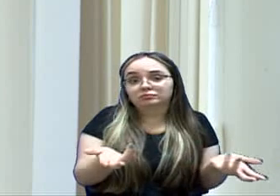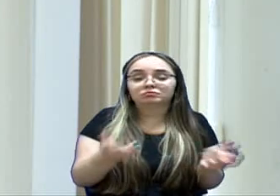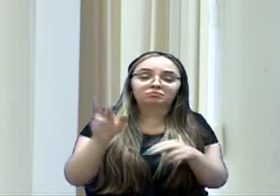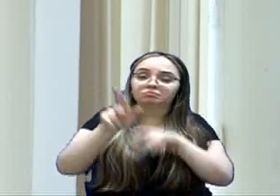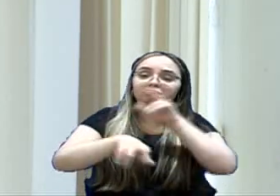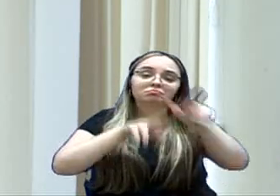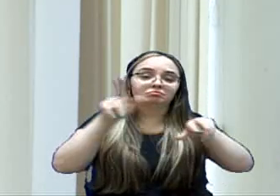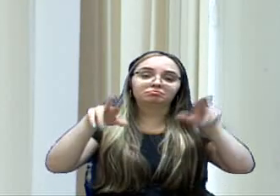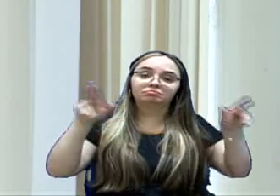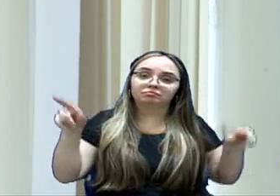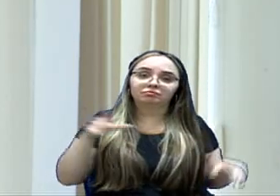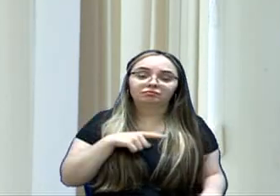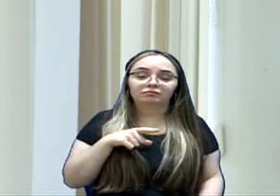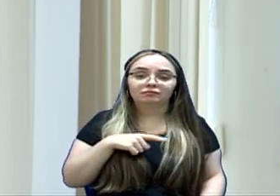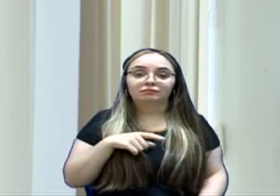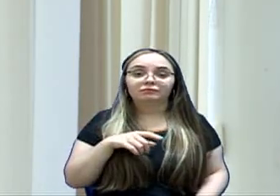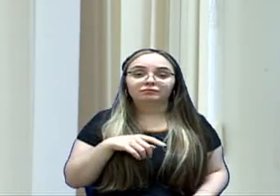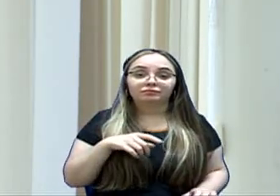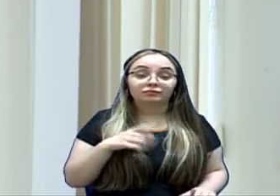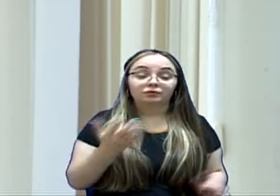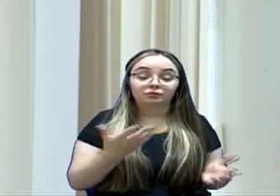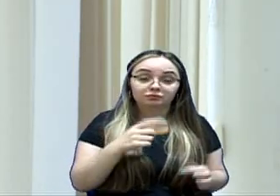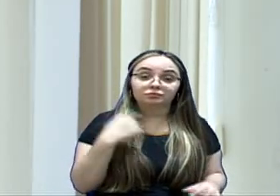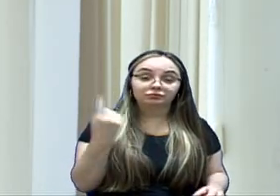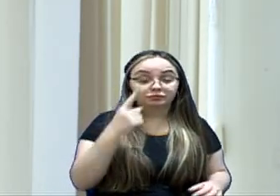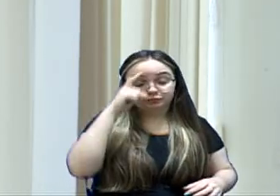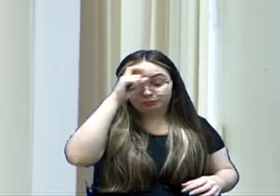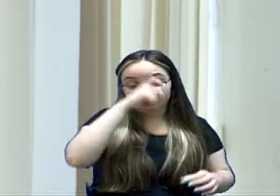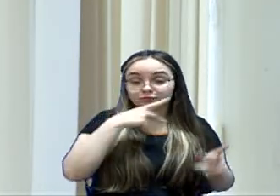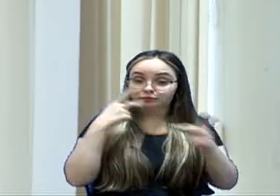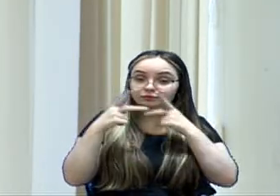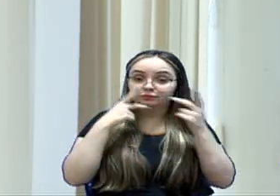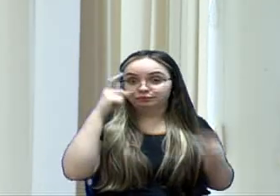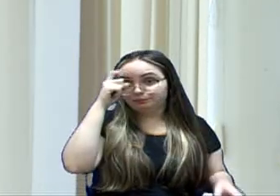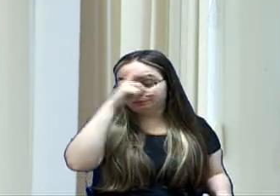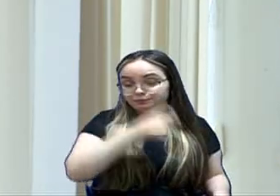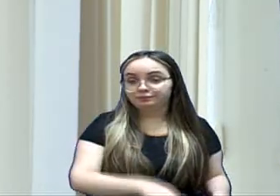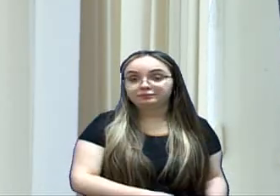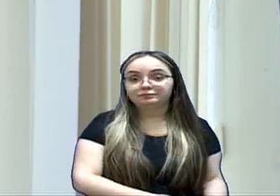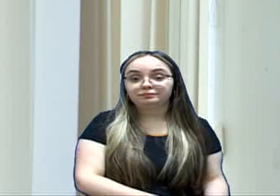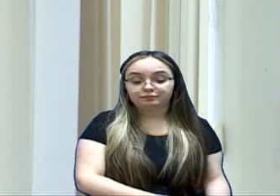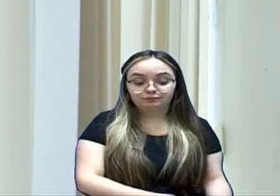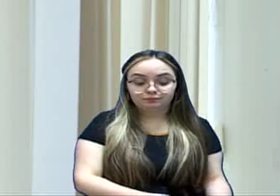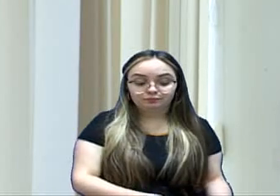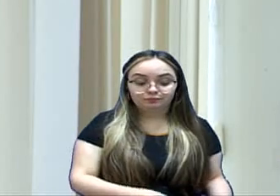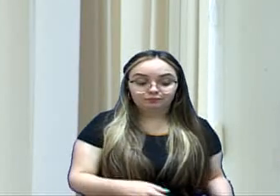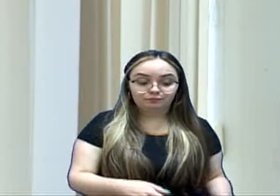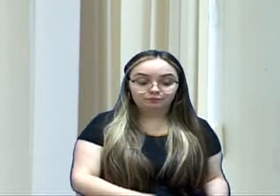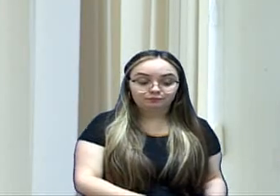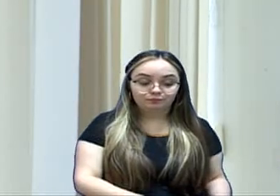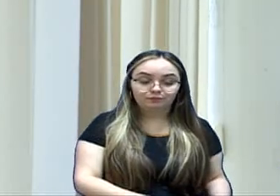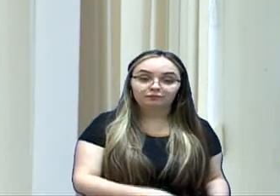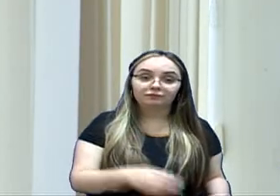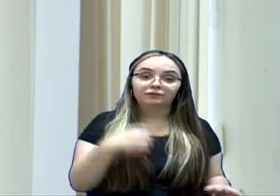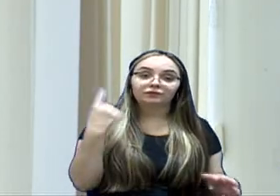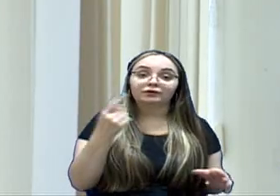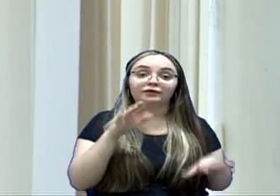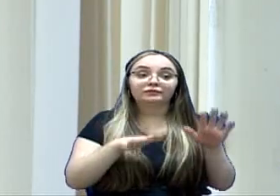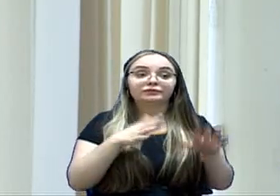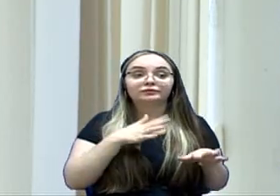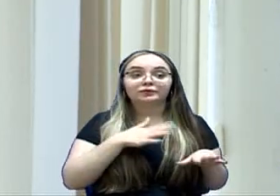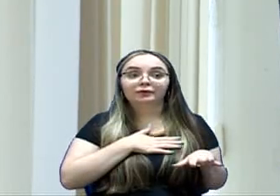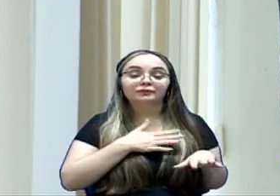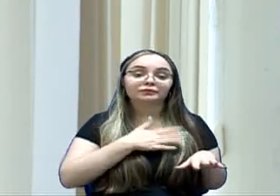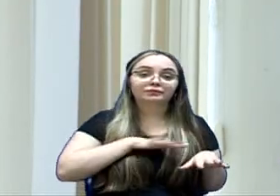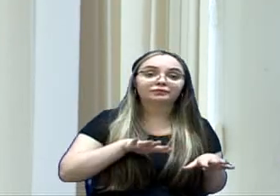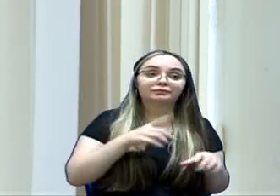tem uma dificuldade de falar, Excelência, está ficando tão complicado para a gente falar que hoje a gente tem até que dizer que gosta do que não gosta porque